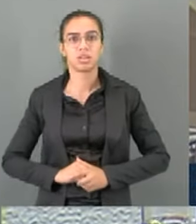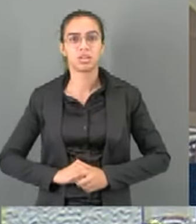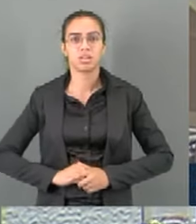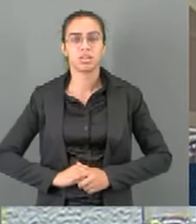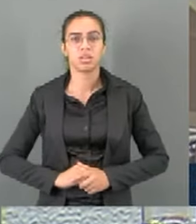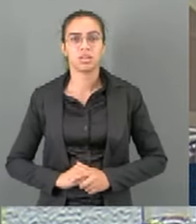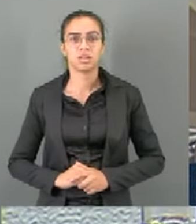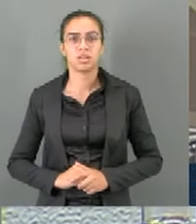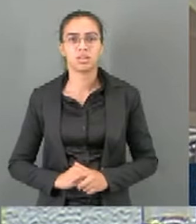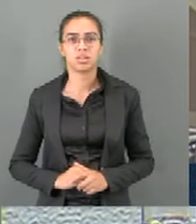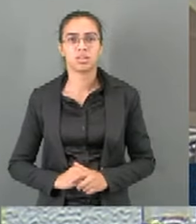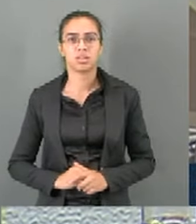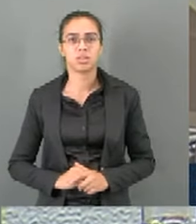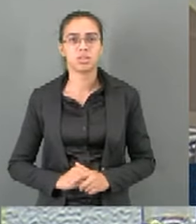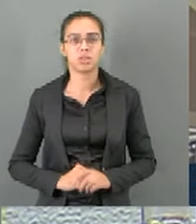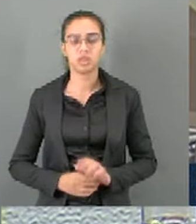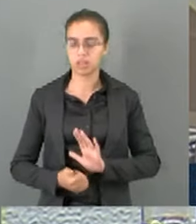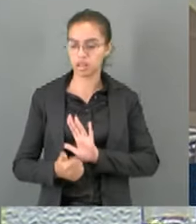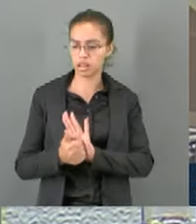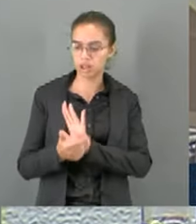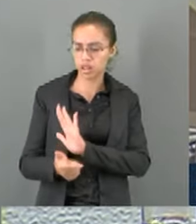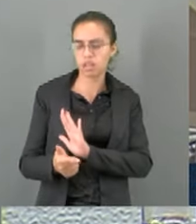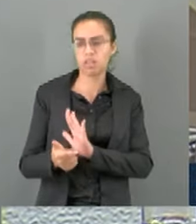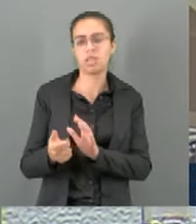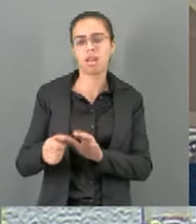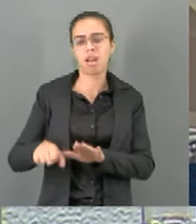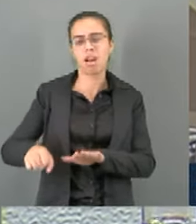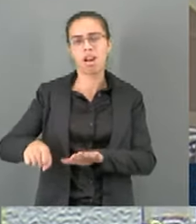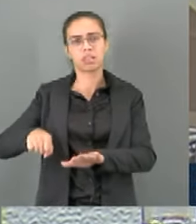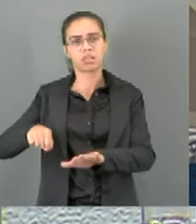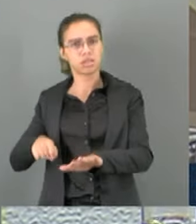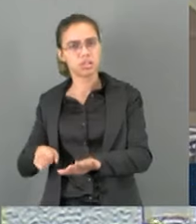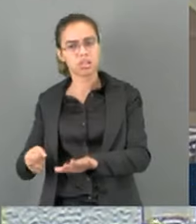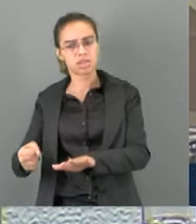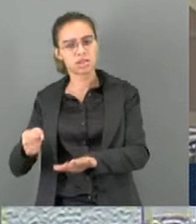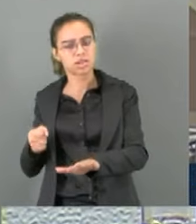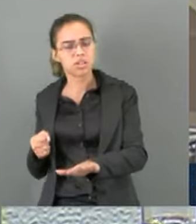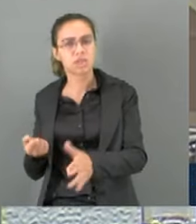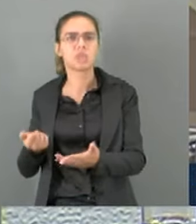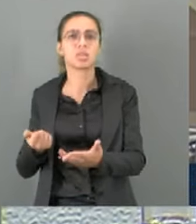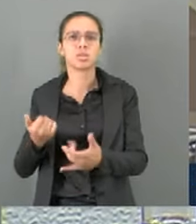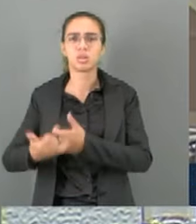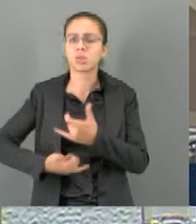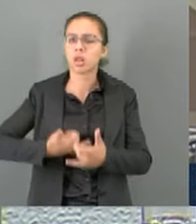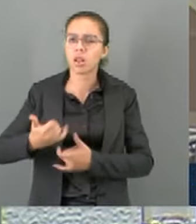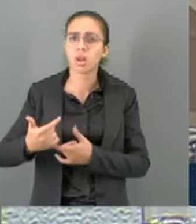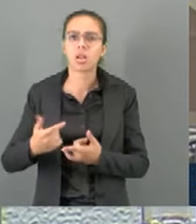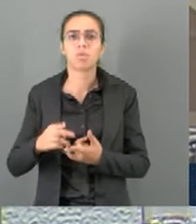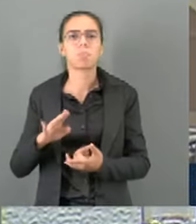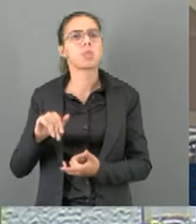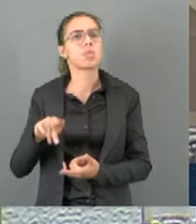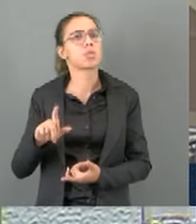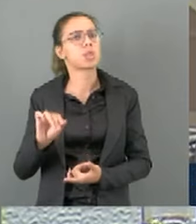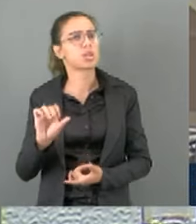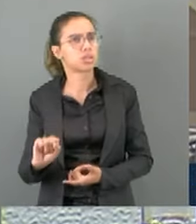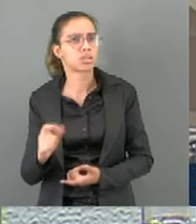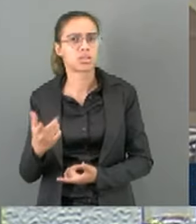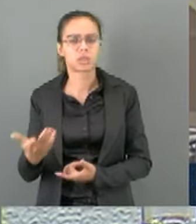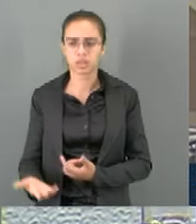ilegaliza cassinos, bingos, né? O colega, eu não tive acesso ao parecer que Vossa